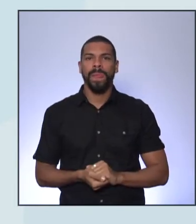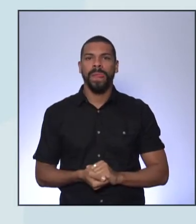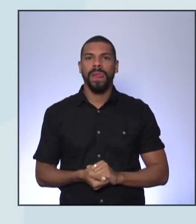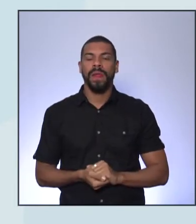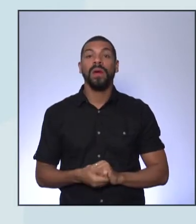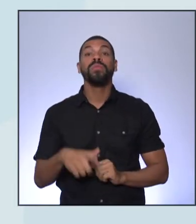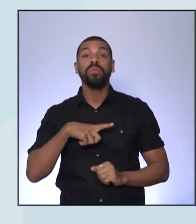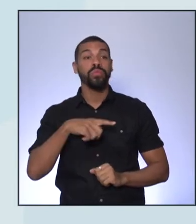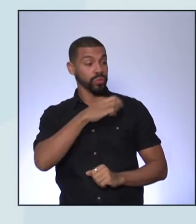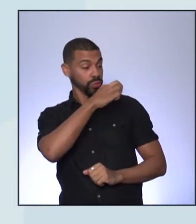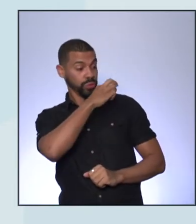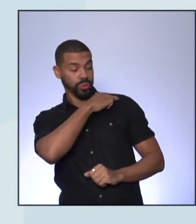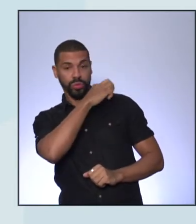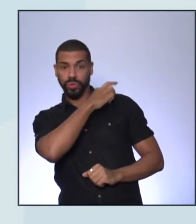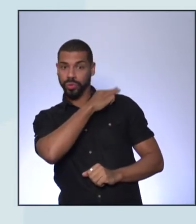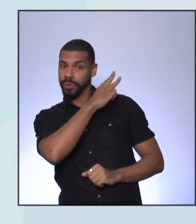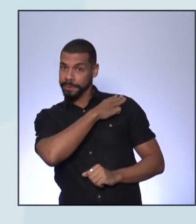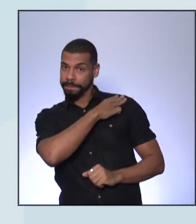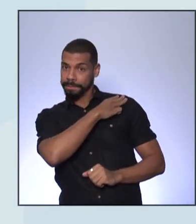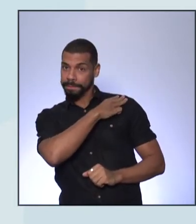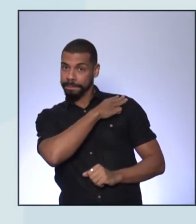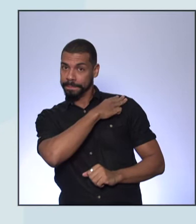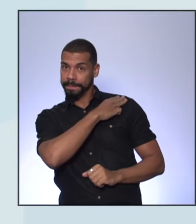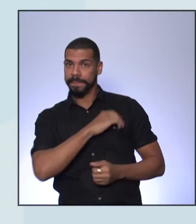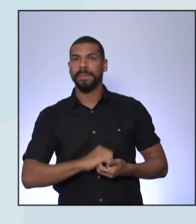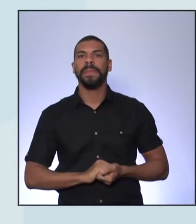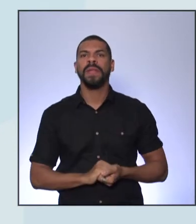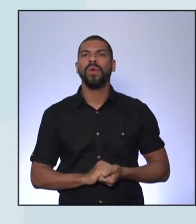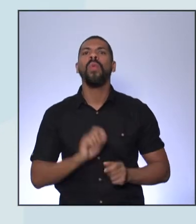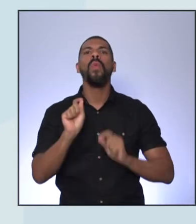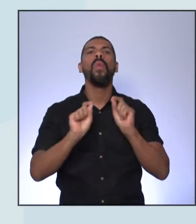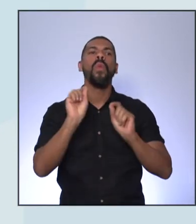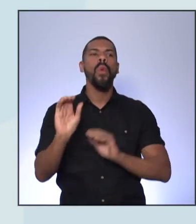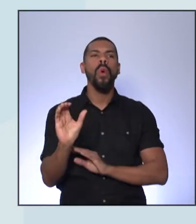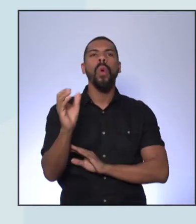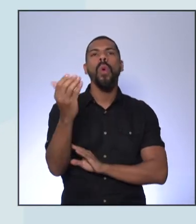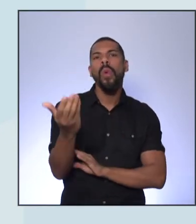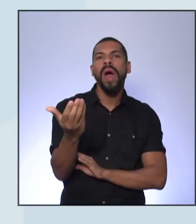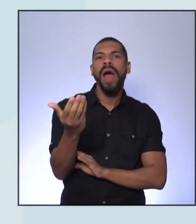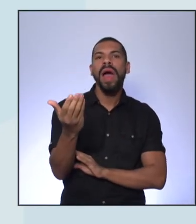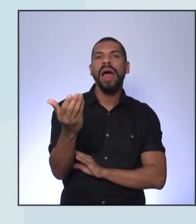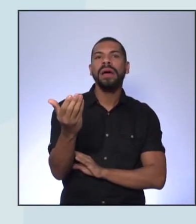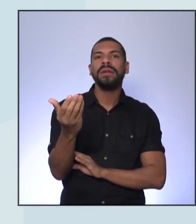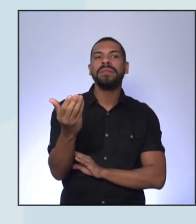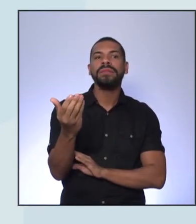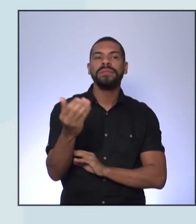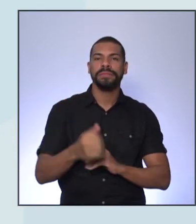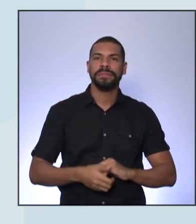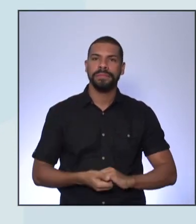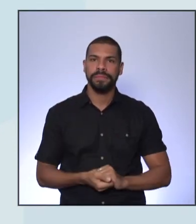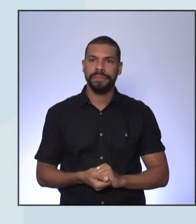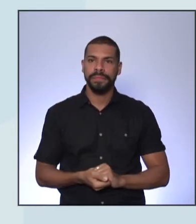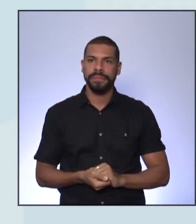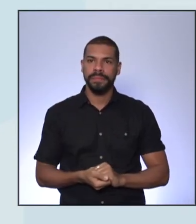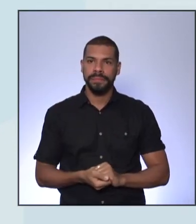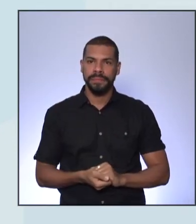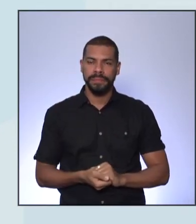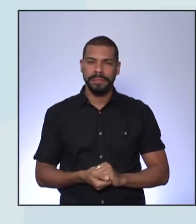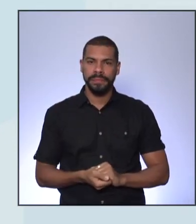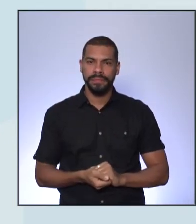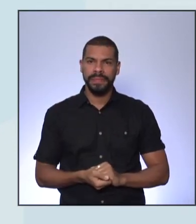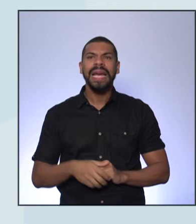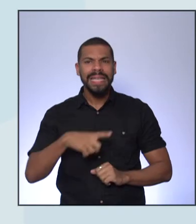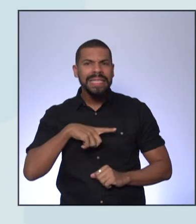médio. A gente tem um ensino médio e, normalmente, o que acontece? Sai do 9º ano, vai direto para o ensino médio.